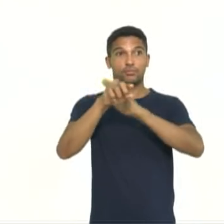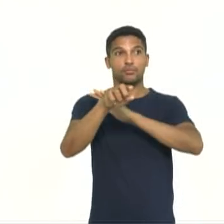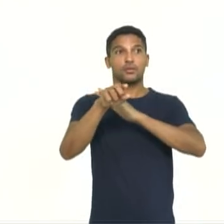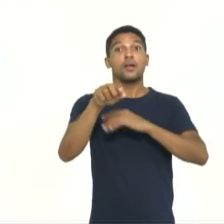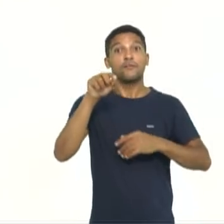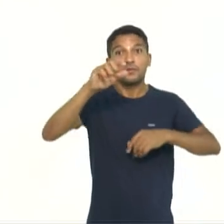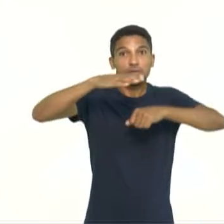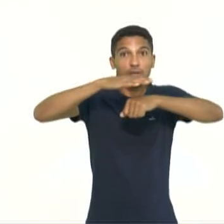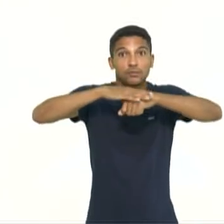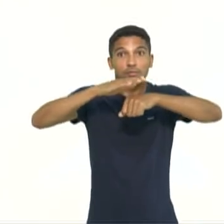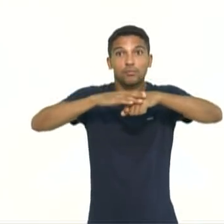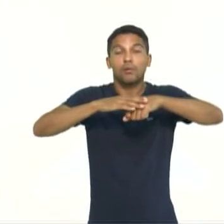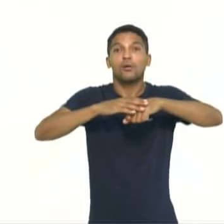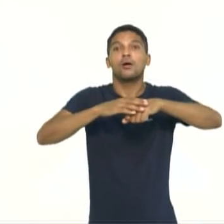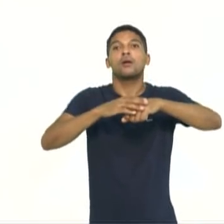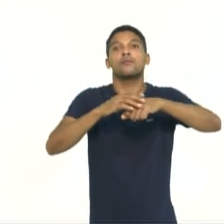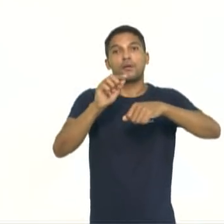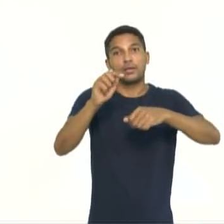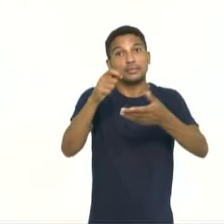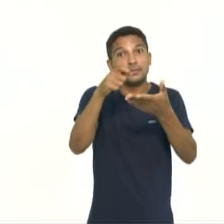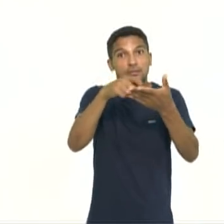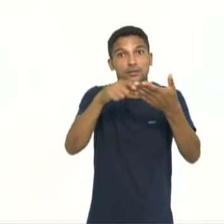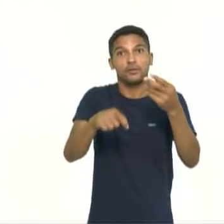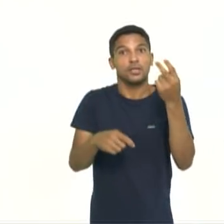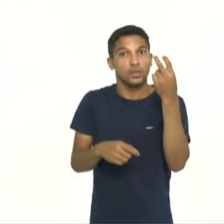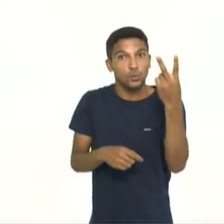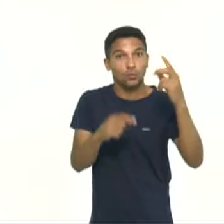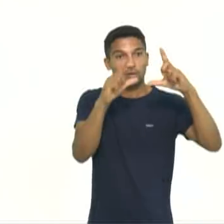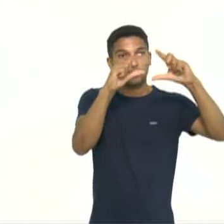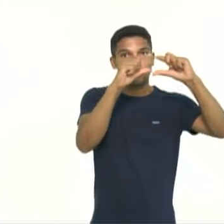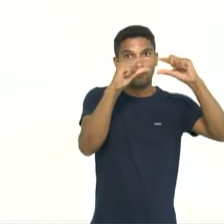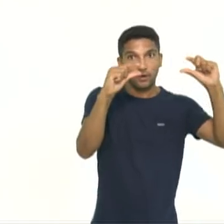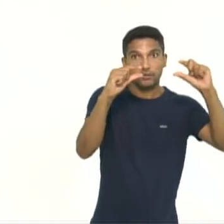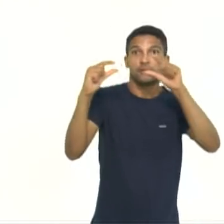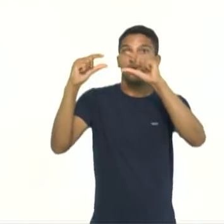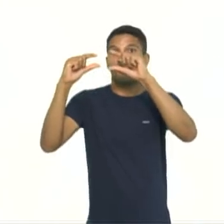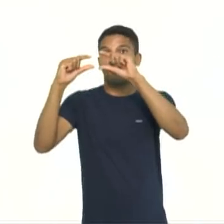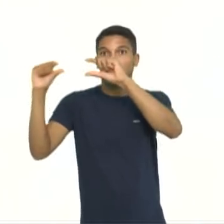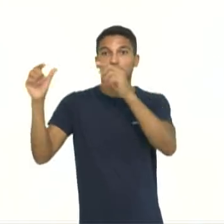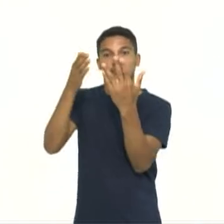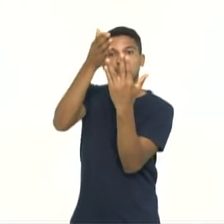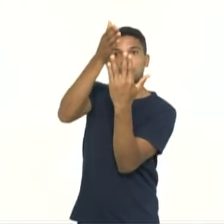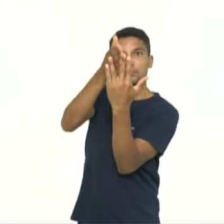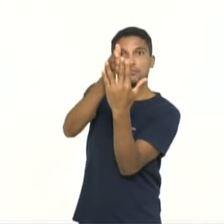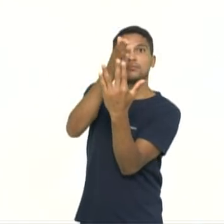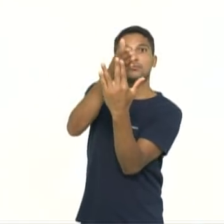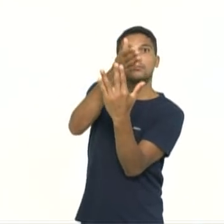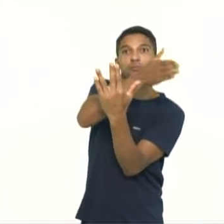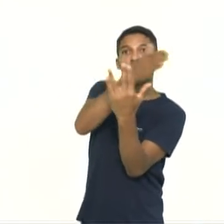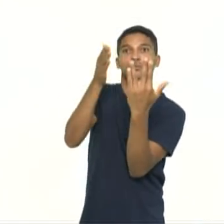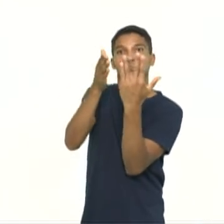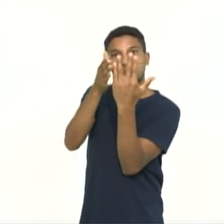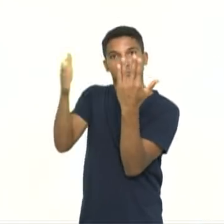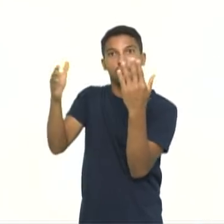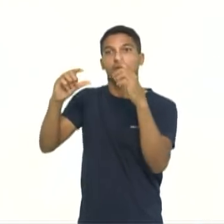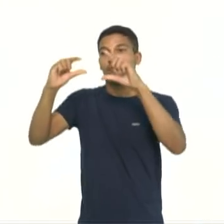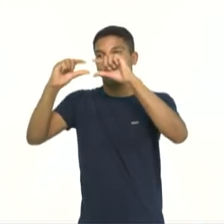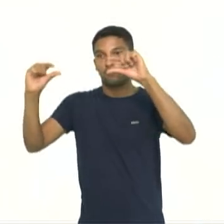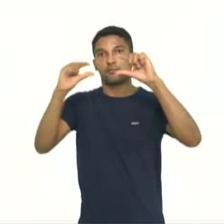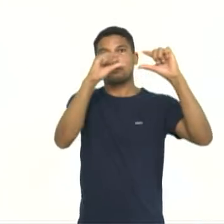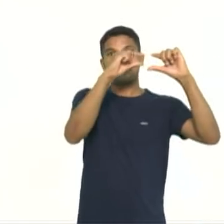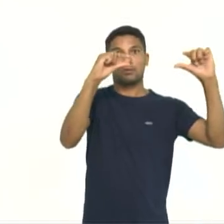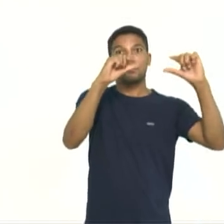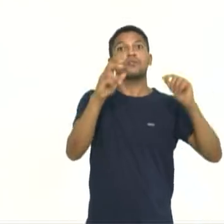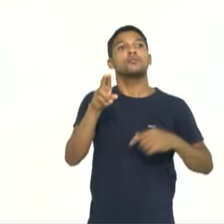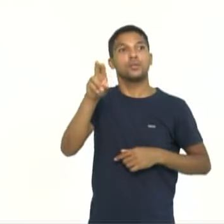utilizando as conjunções coordenadas aditivas, tá? Que são e, não só, mas também, não, nem, nem.